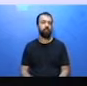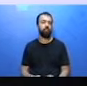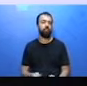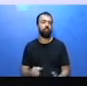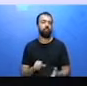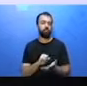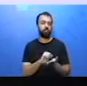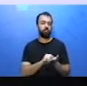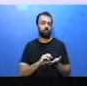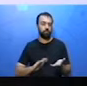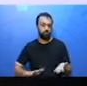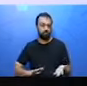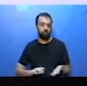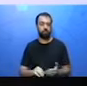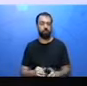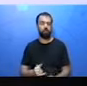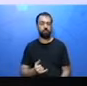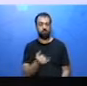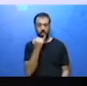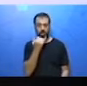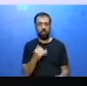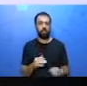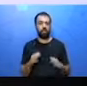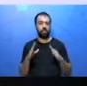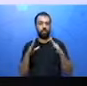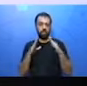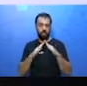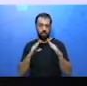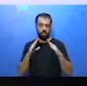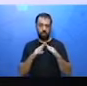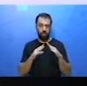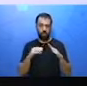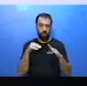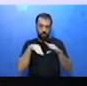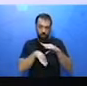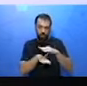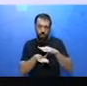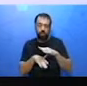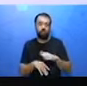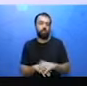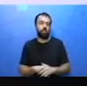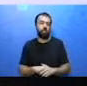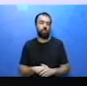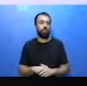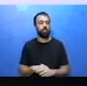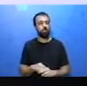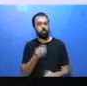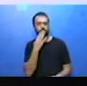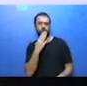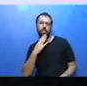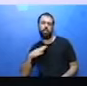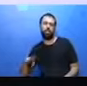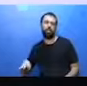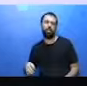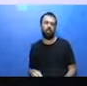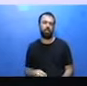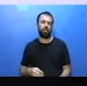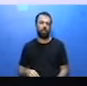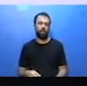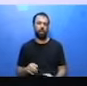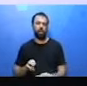relacionadas a acidentes domésticos acidente tem muitas vezes as crianças se envolvem e época de